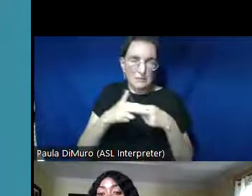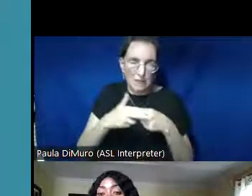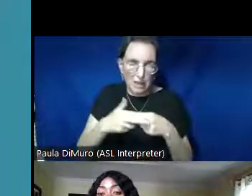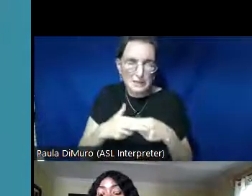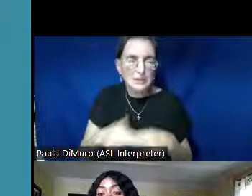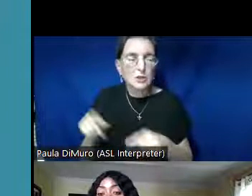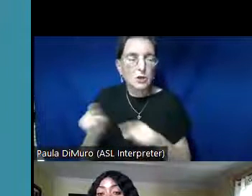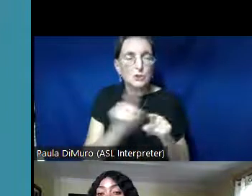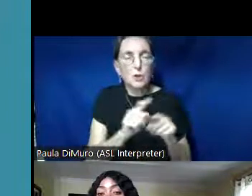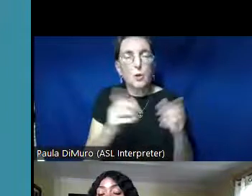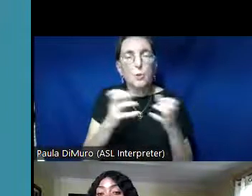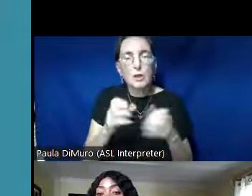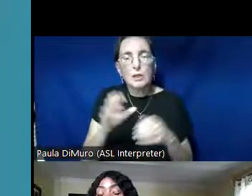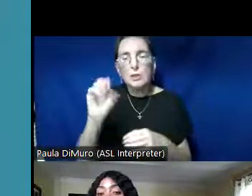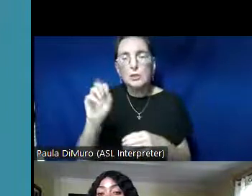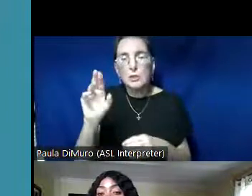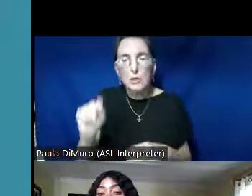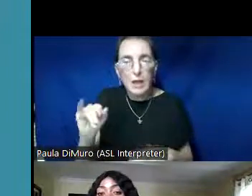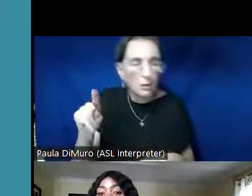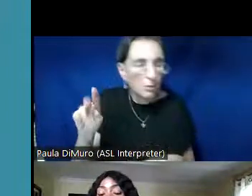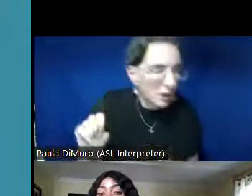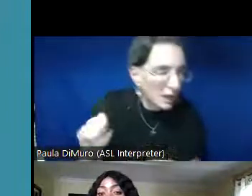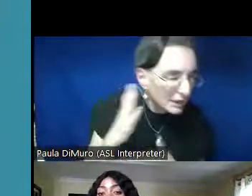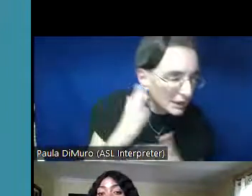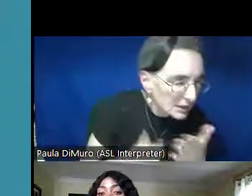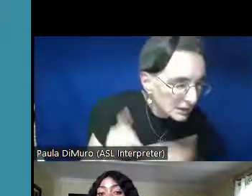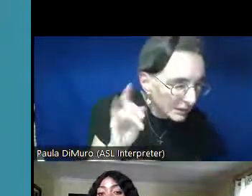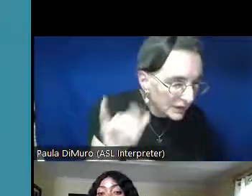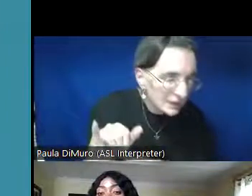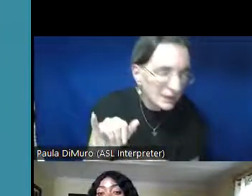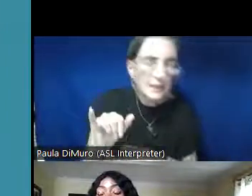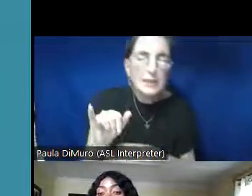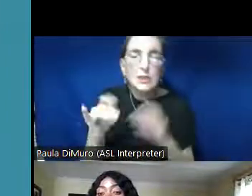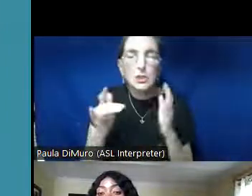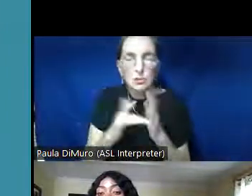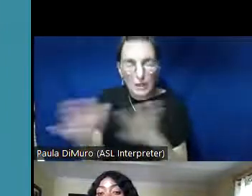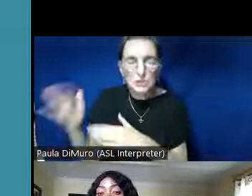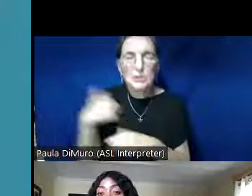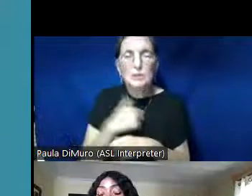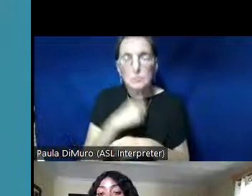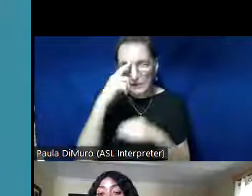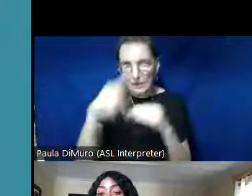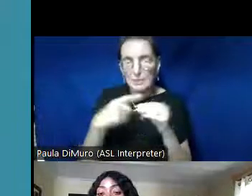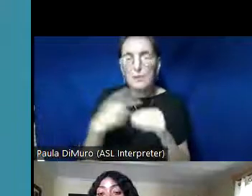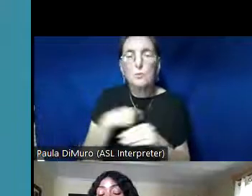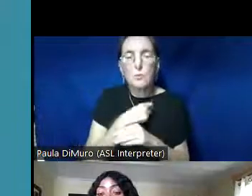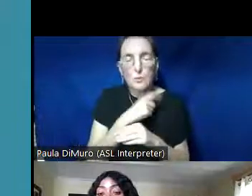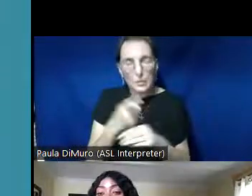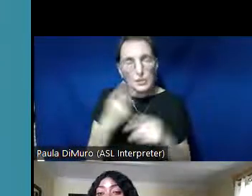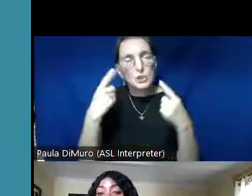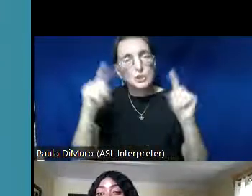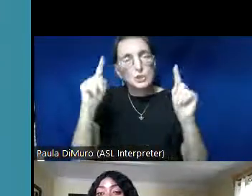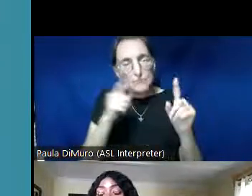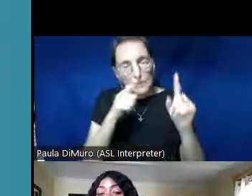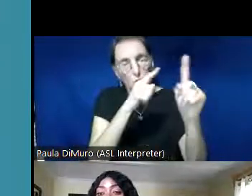sabe já forma de fazer que ali algumas estratégias também